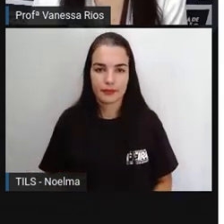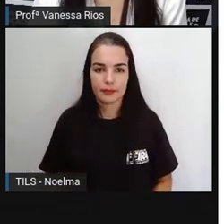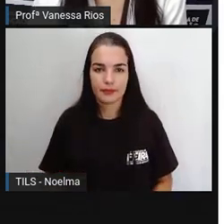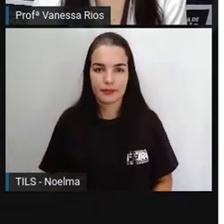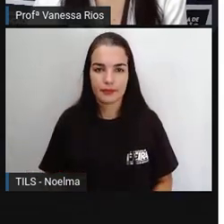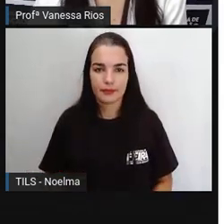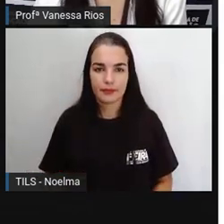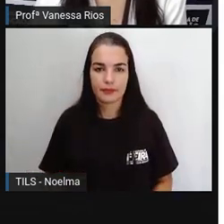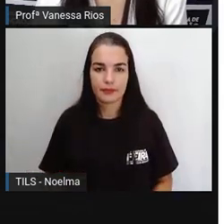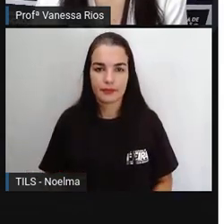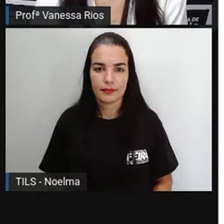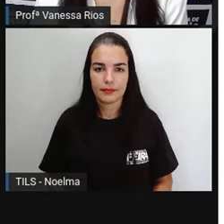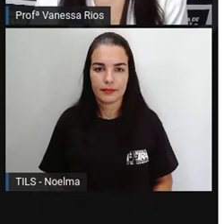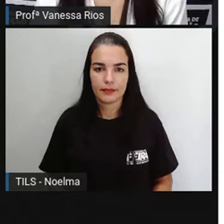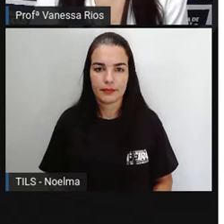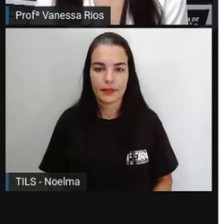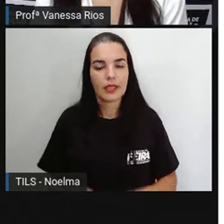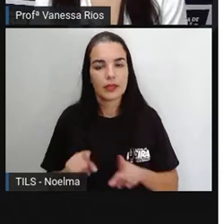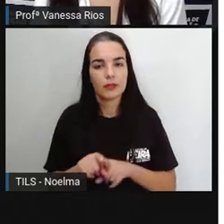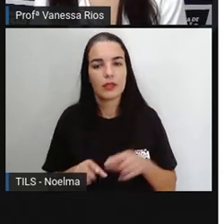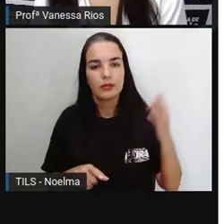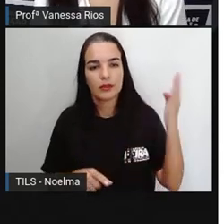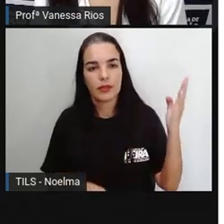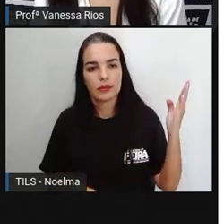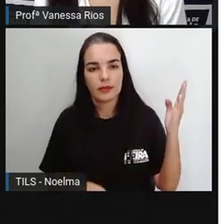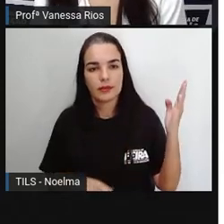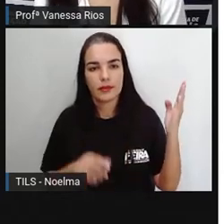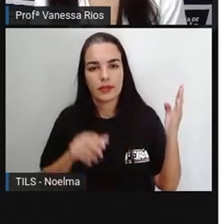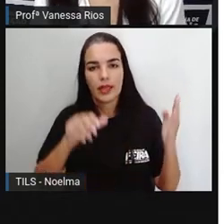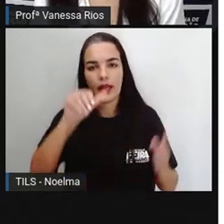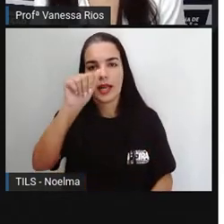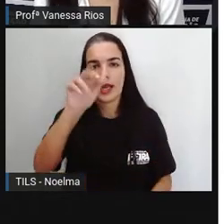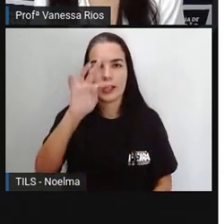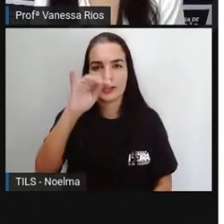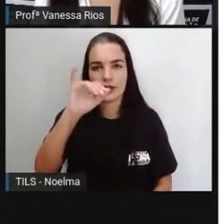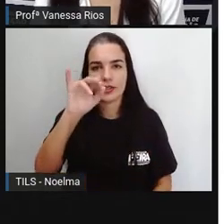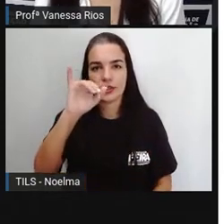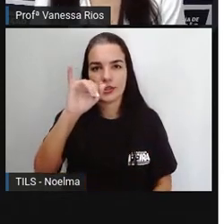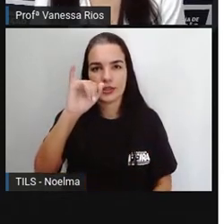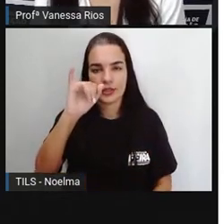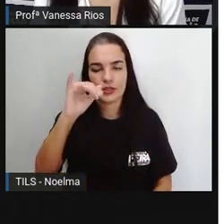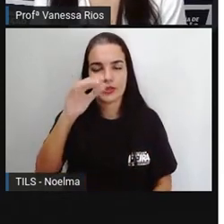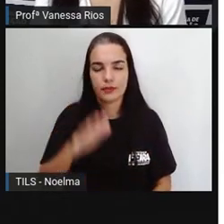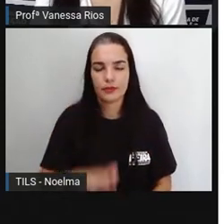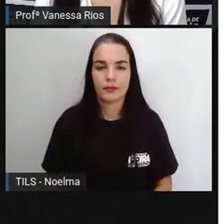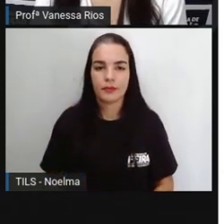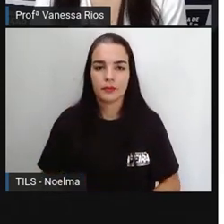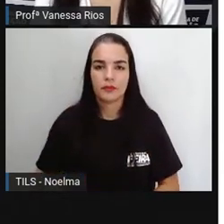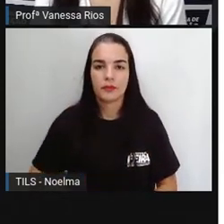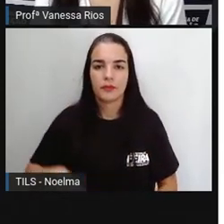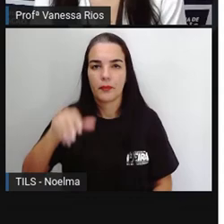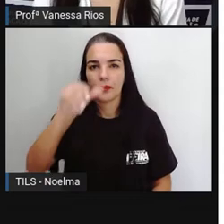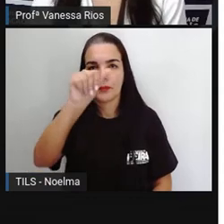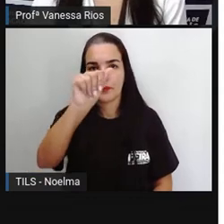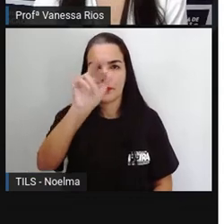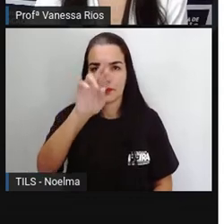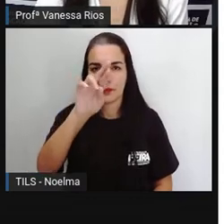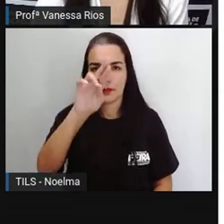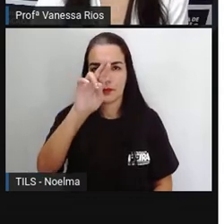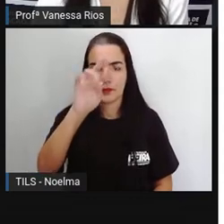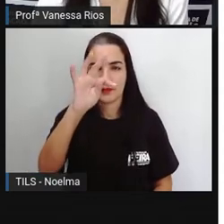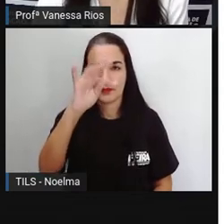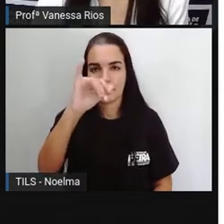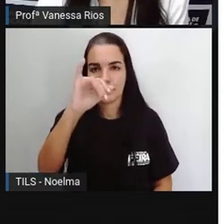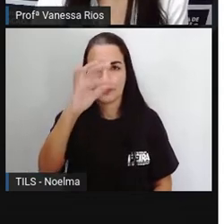recursos naturais. E tem também os materiais artificiais, que